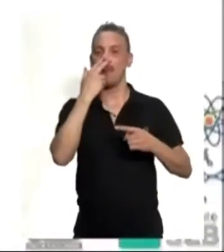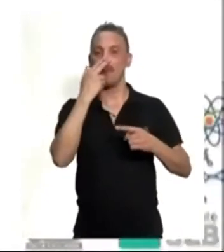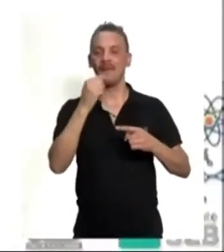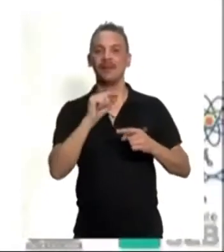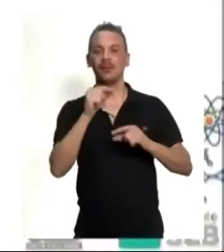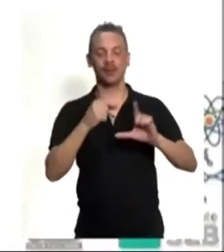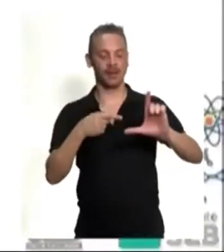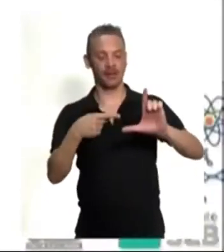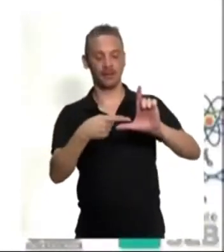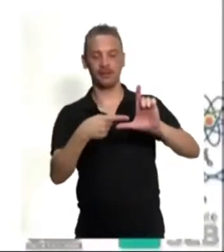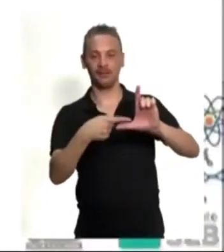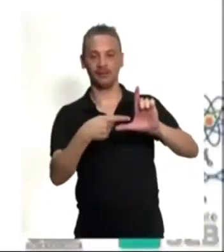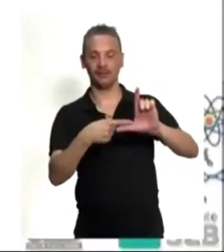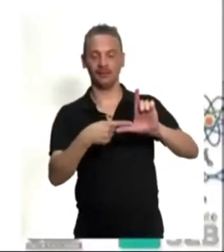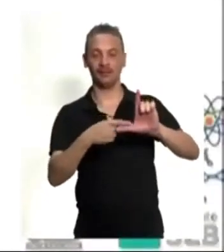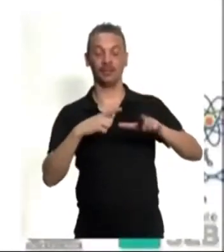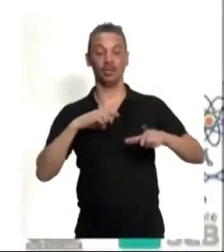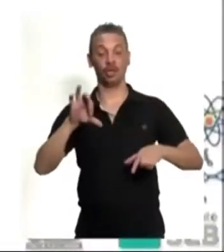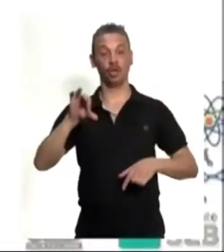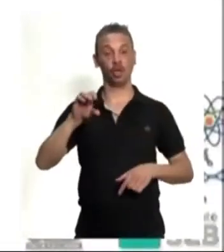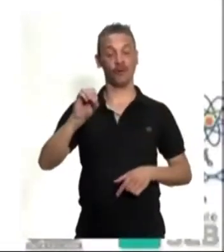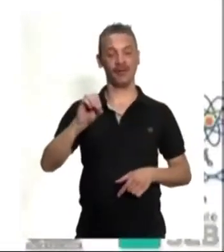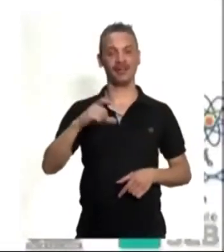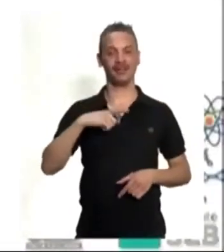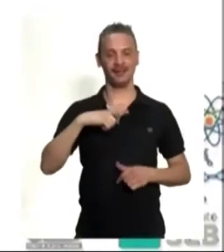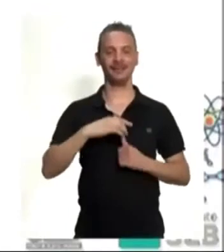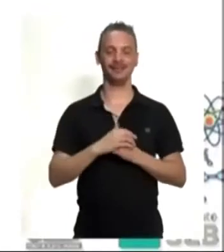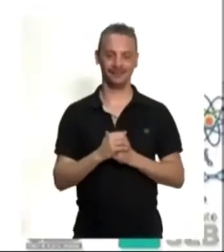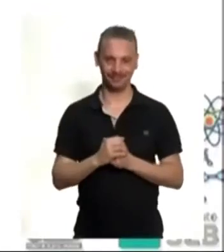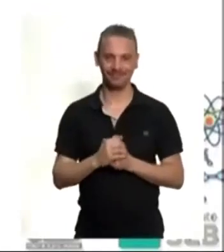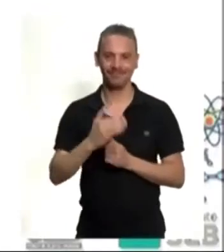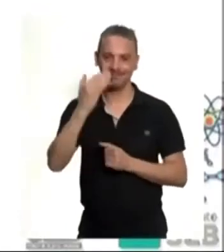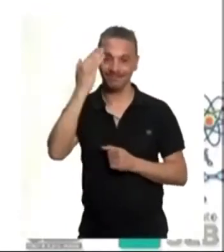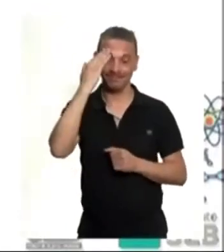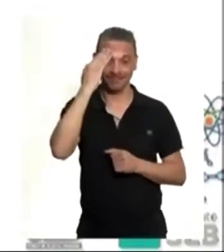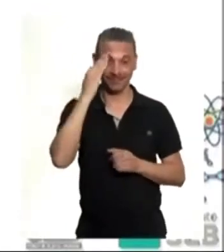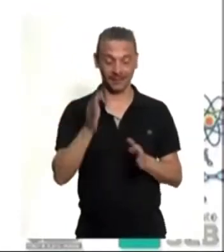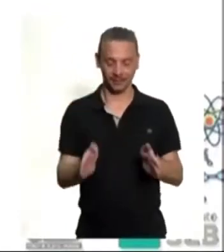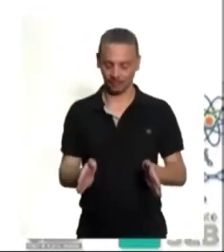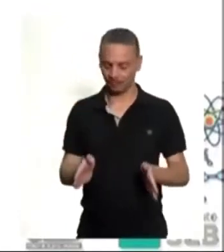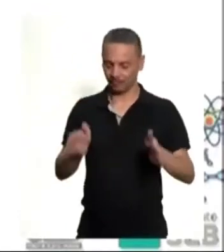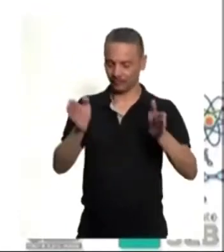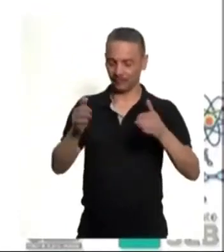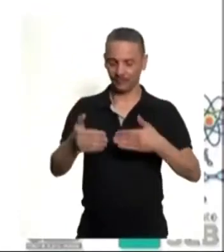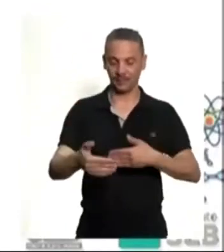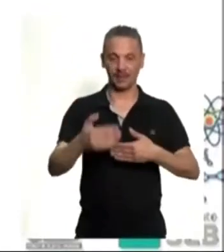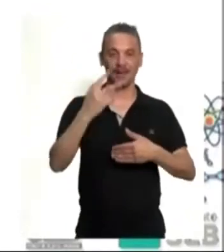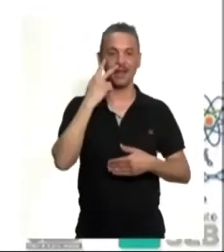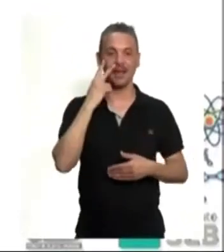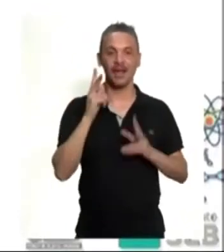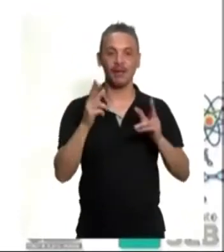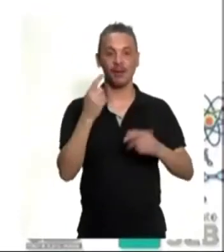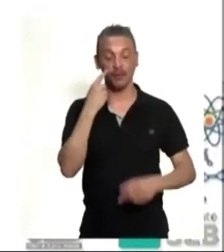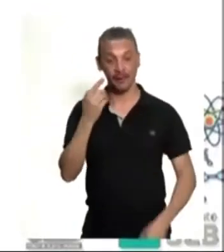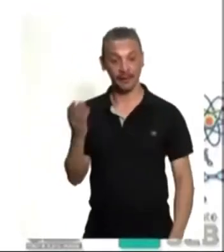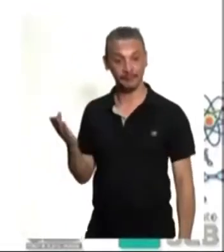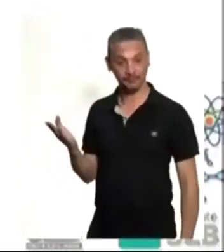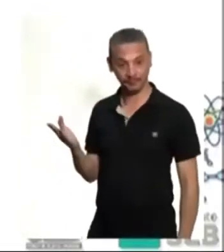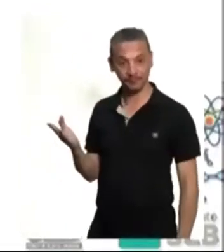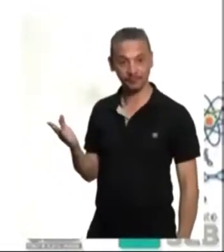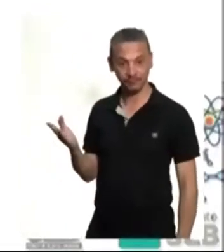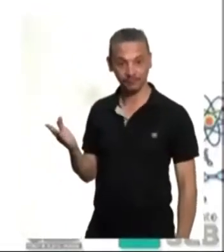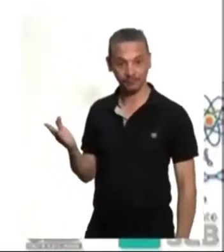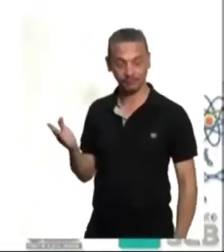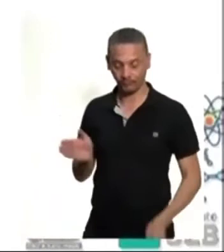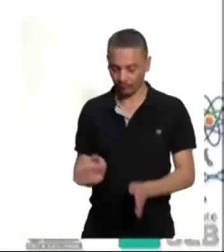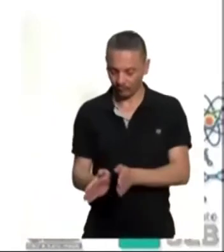Prisma reto, a altura dele é igual à aresta lateral. Veja que essa caixa é uma caixa reta. Veja que